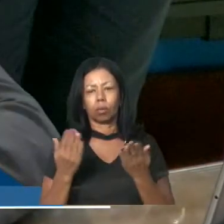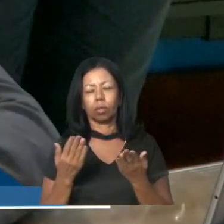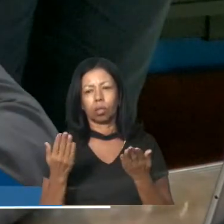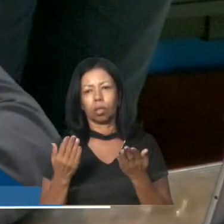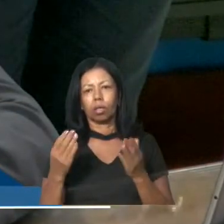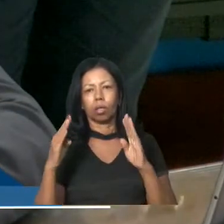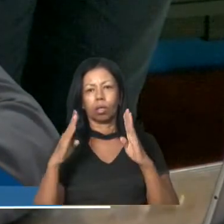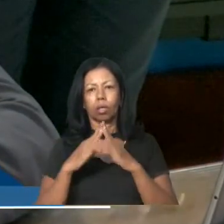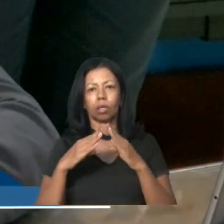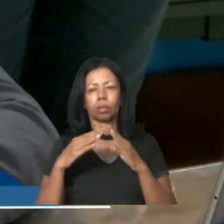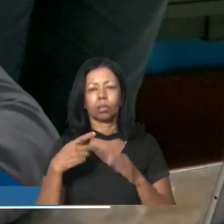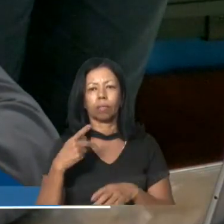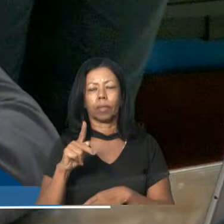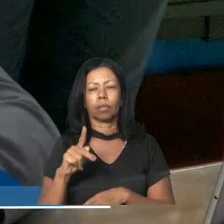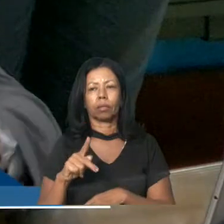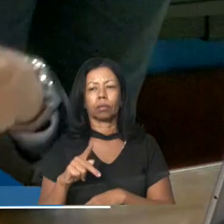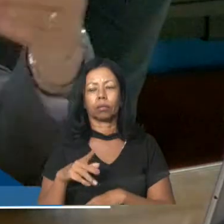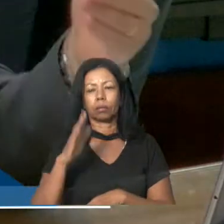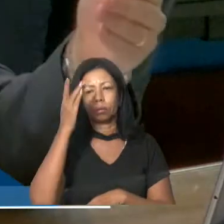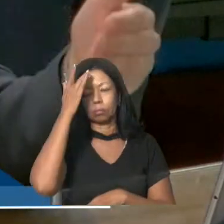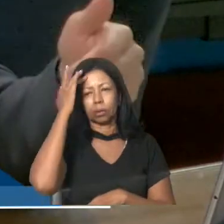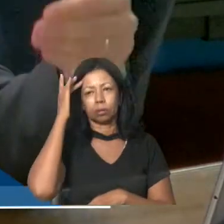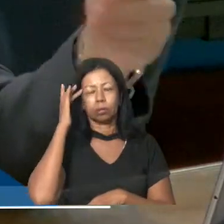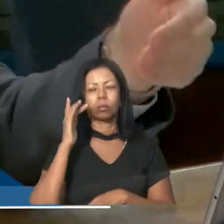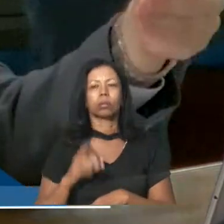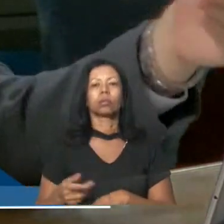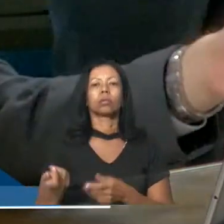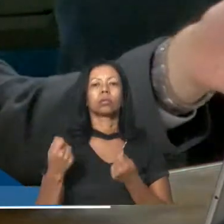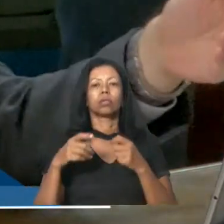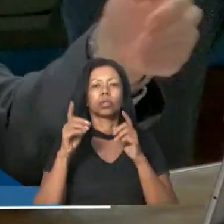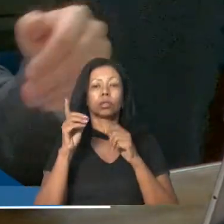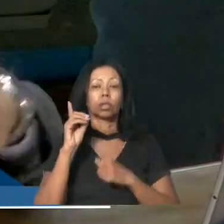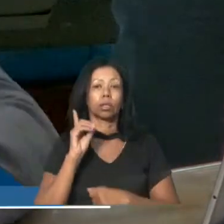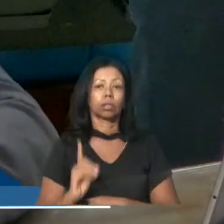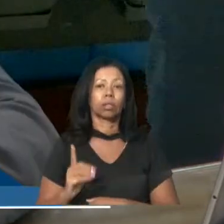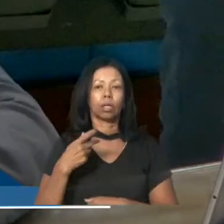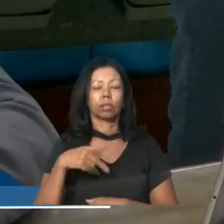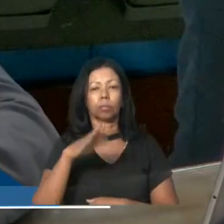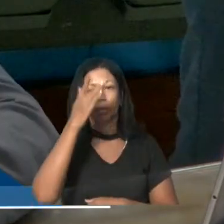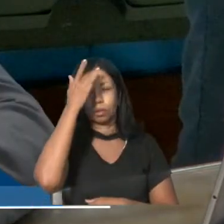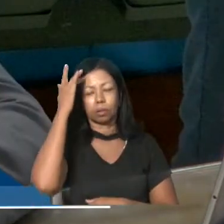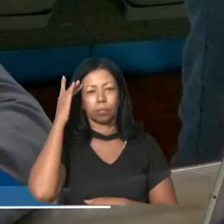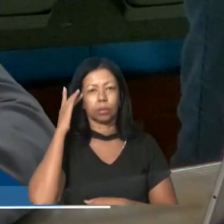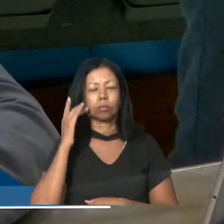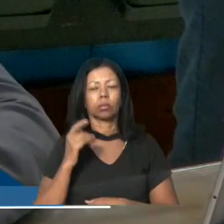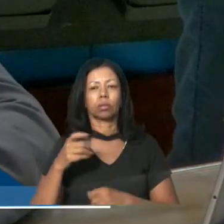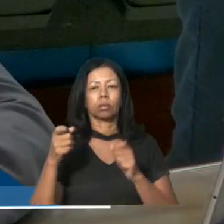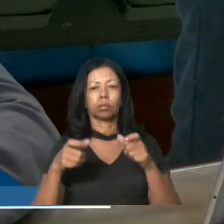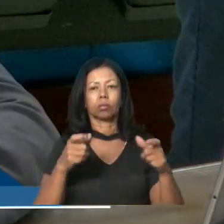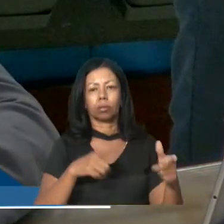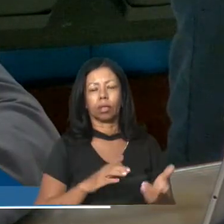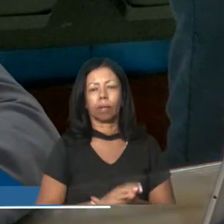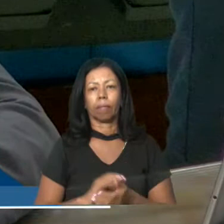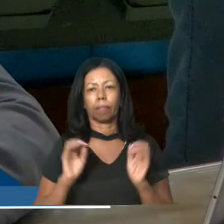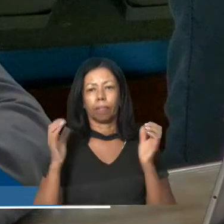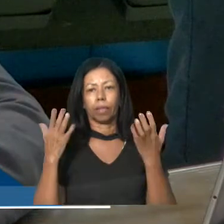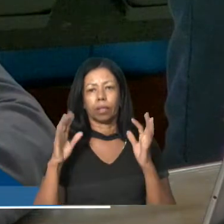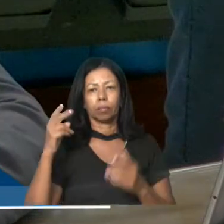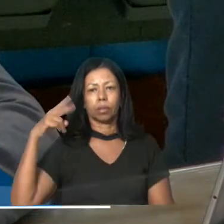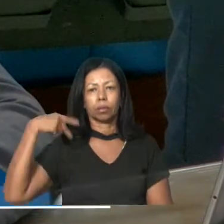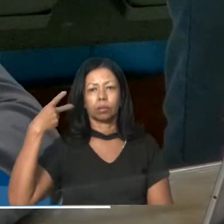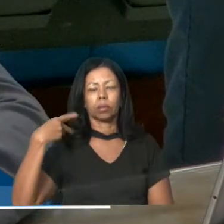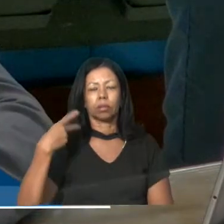propriedade para aqueles imóveis e, consequentemente, trazer dignidade para aquelas famílias ali estabelecidas. Então, parabéns aos